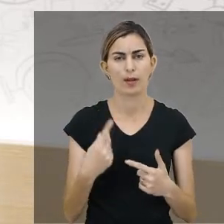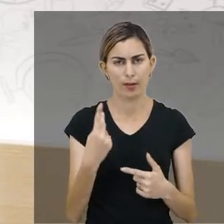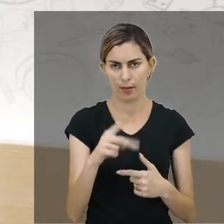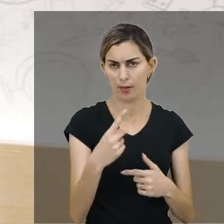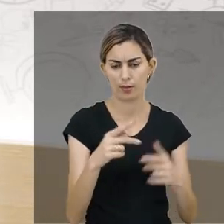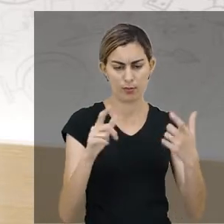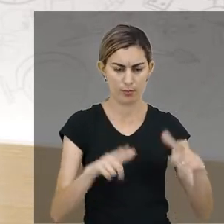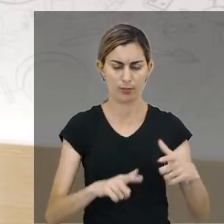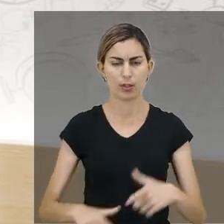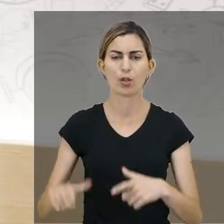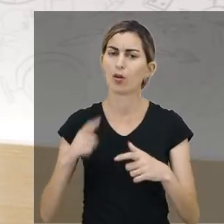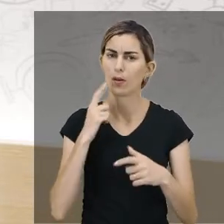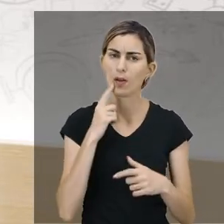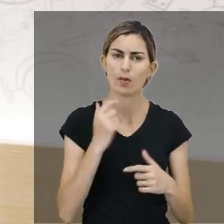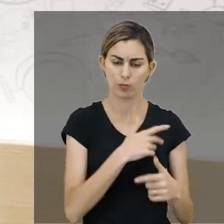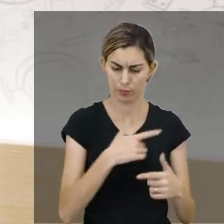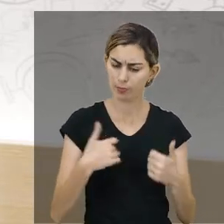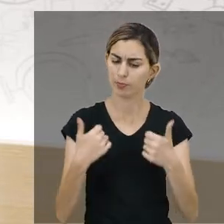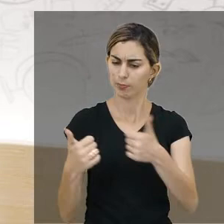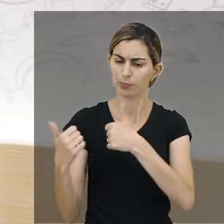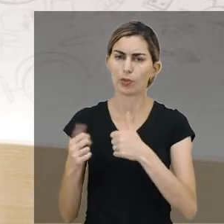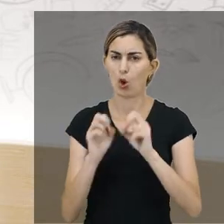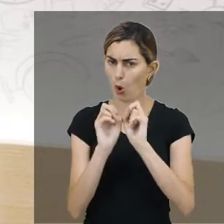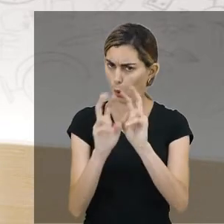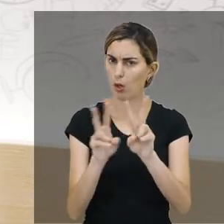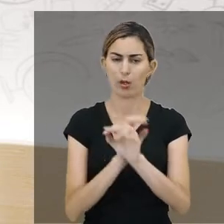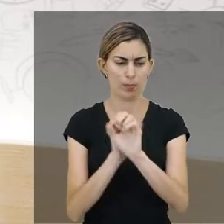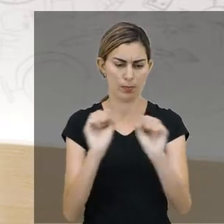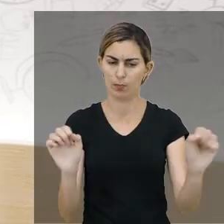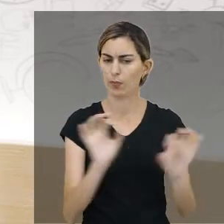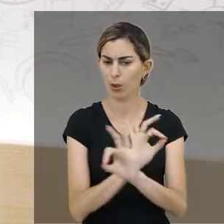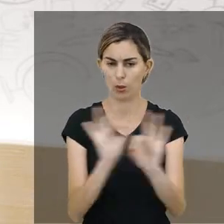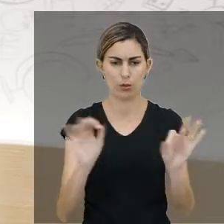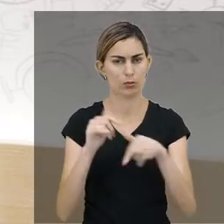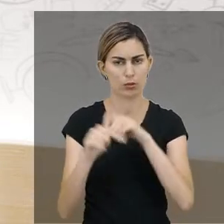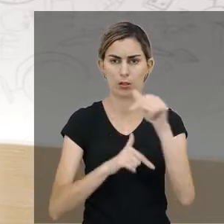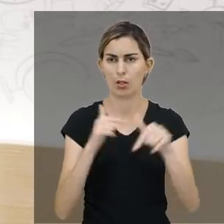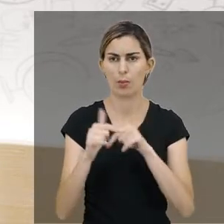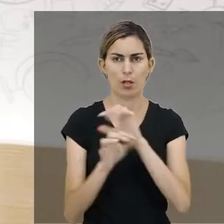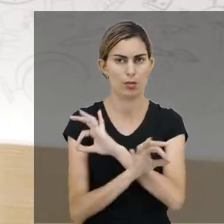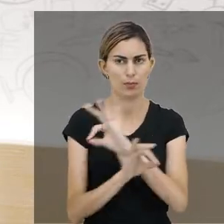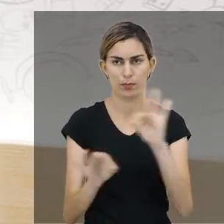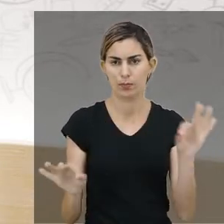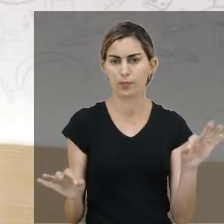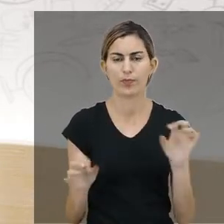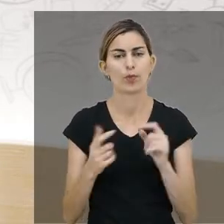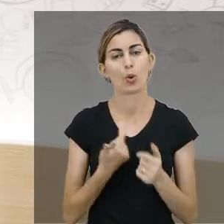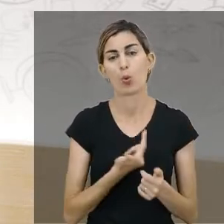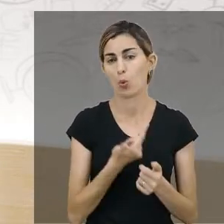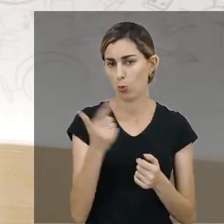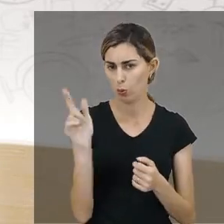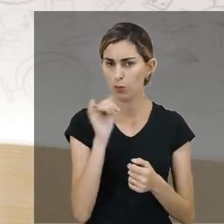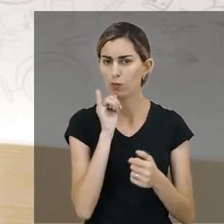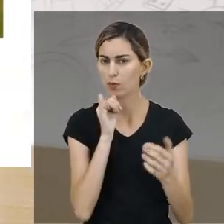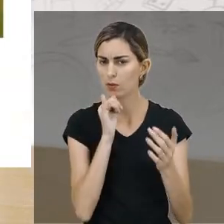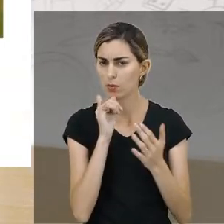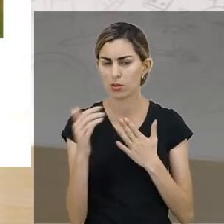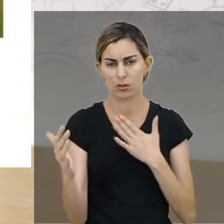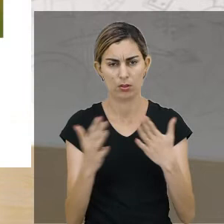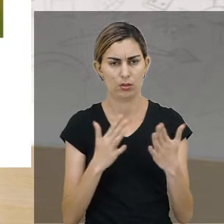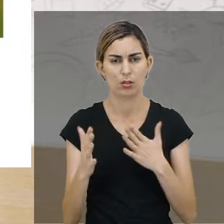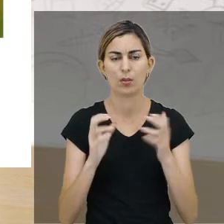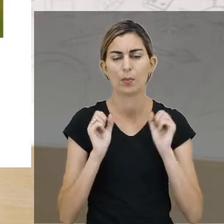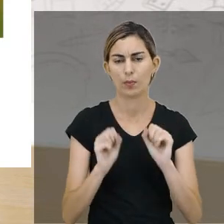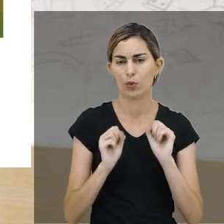seja, este ambiente é salubre, está ok, o trabalhador pode desenvolver a sua atividade. Um outro exemplo,